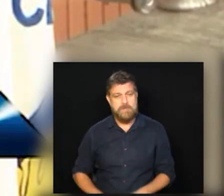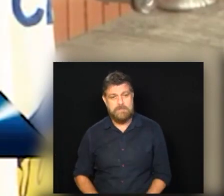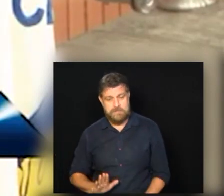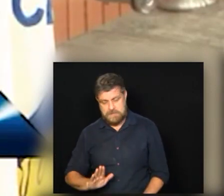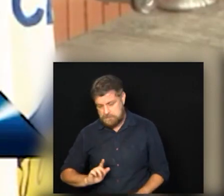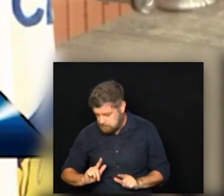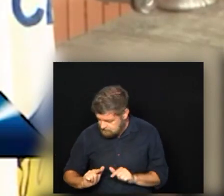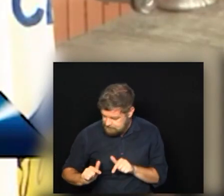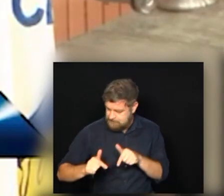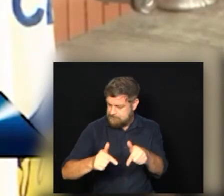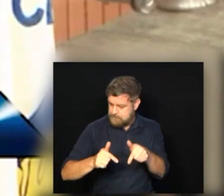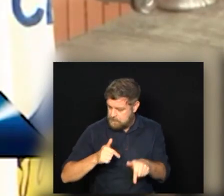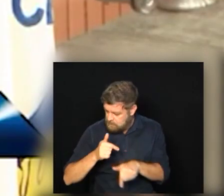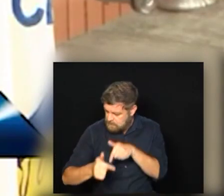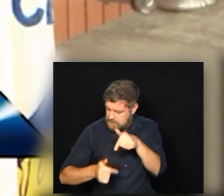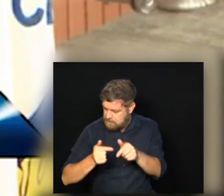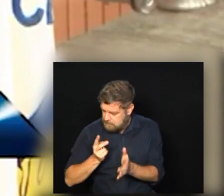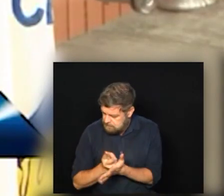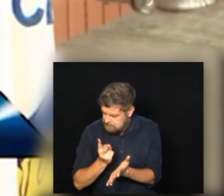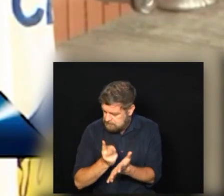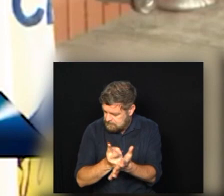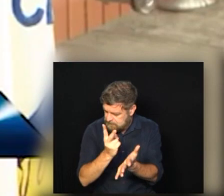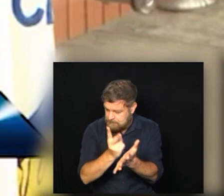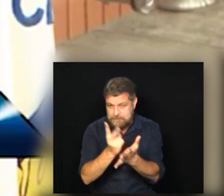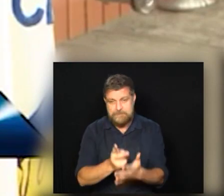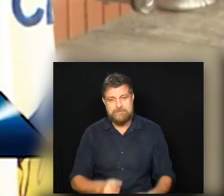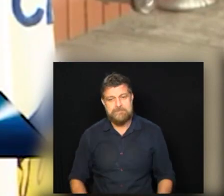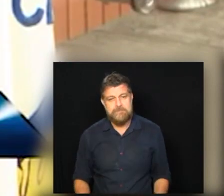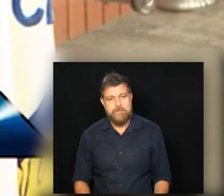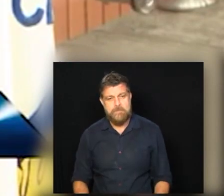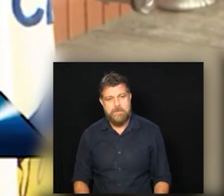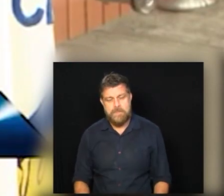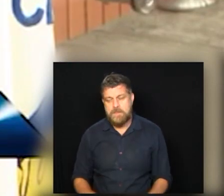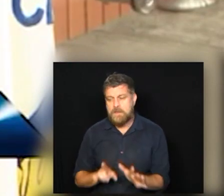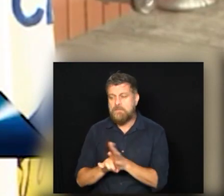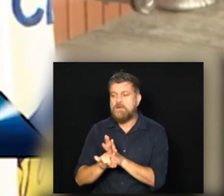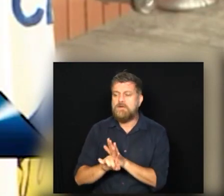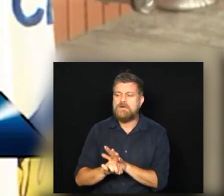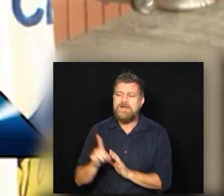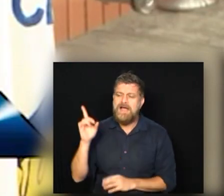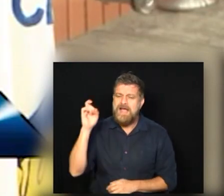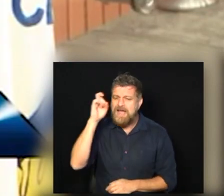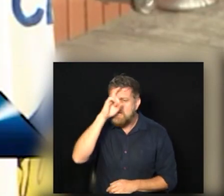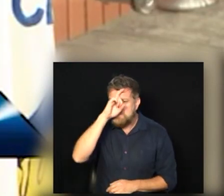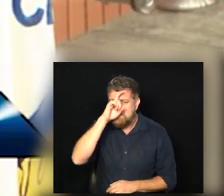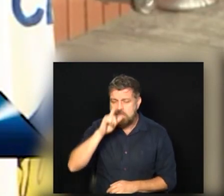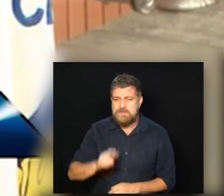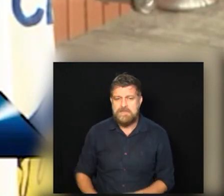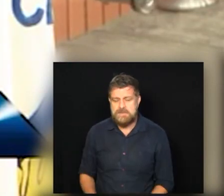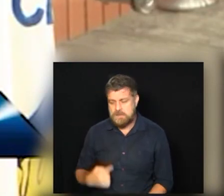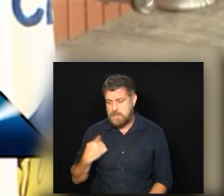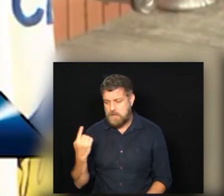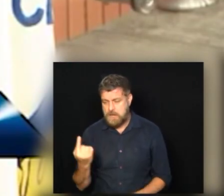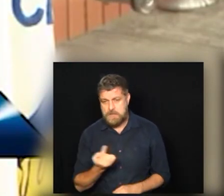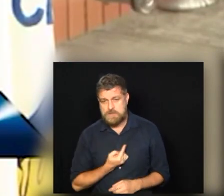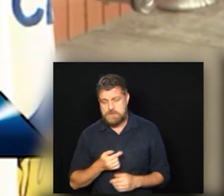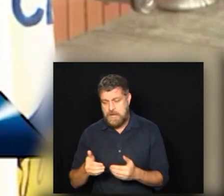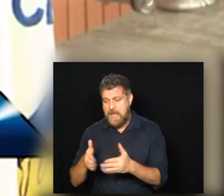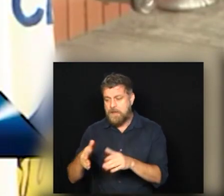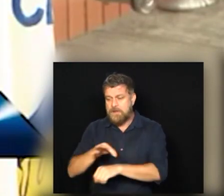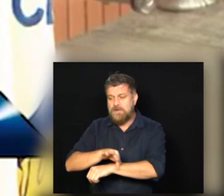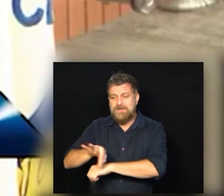vamos lá, continuar trabalhando e produzindo para a cidade. Quais são as dificuldades mais ouvidas quando o senhor abre espaço para